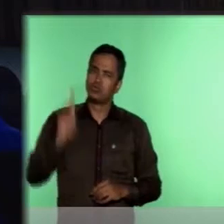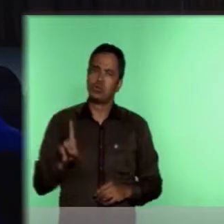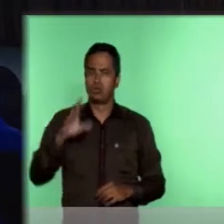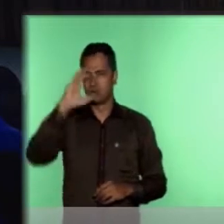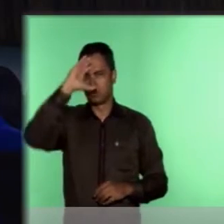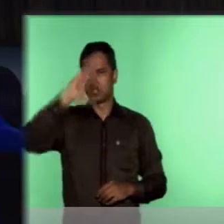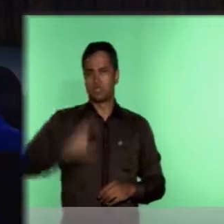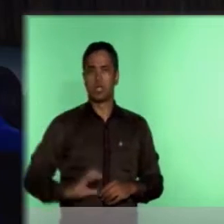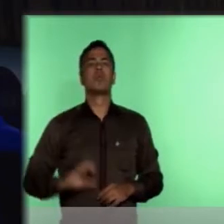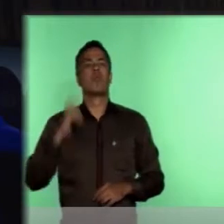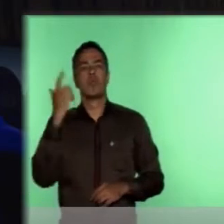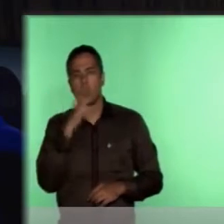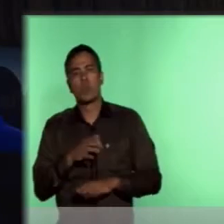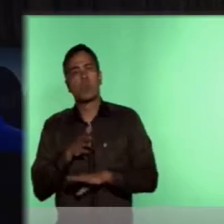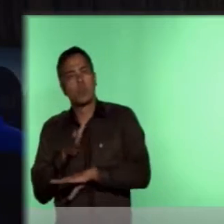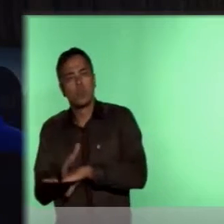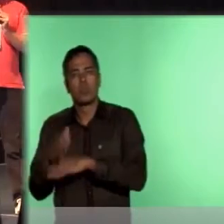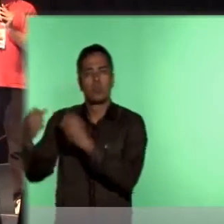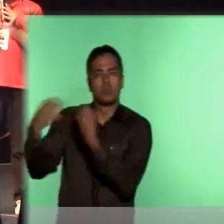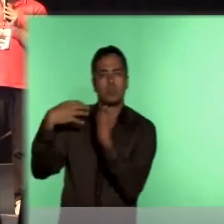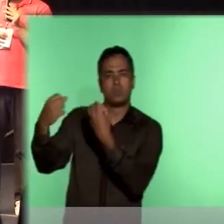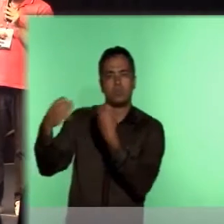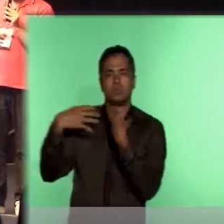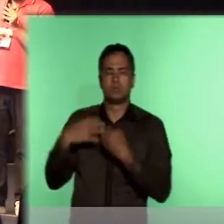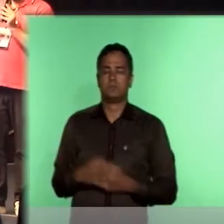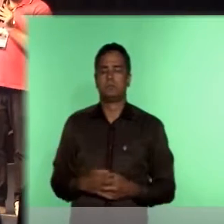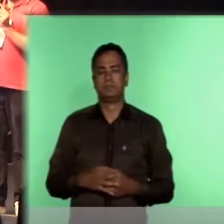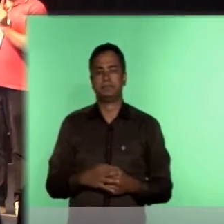para acontecer, como acontece no Brasil,